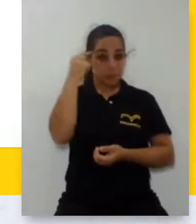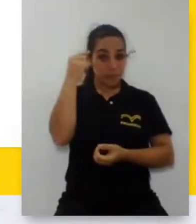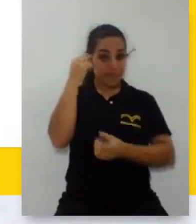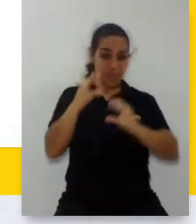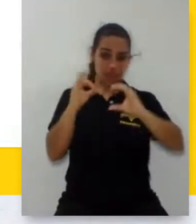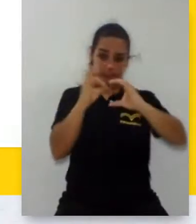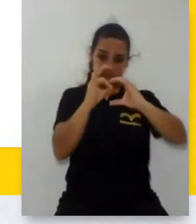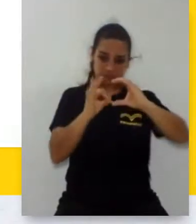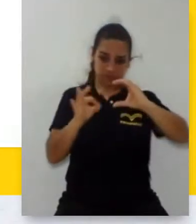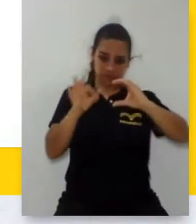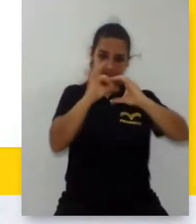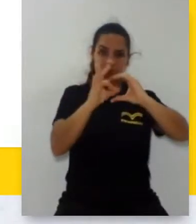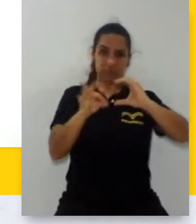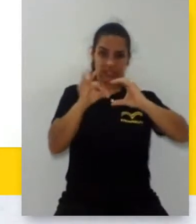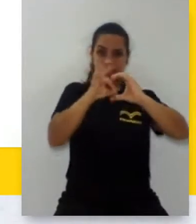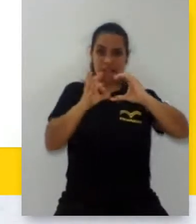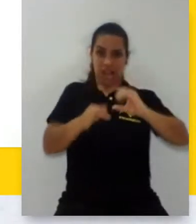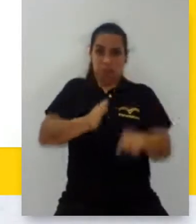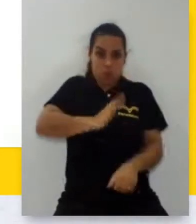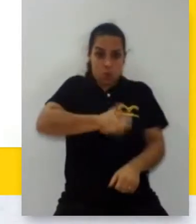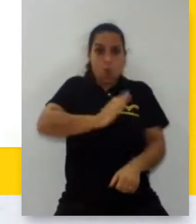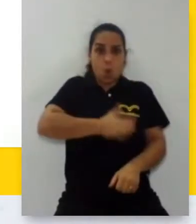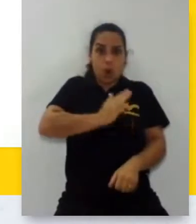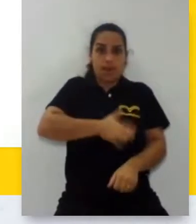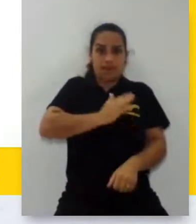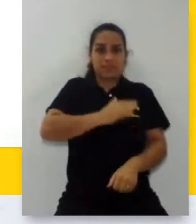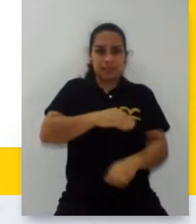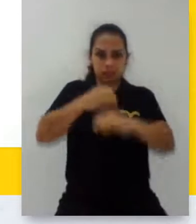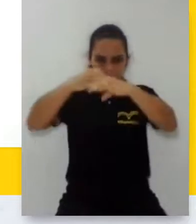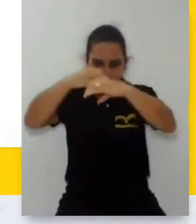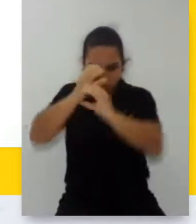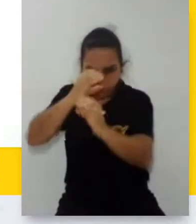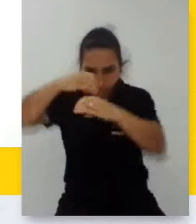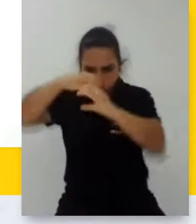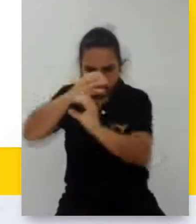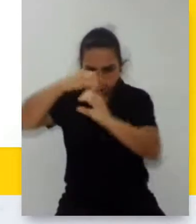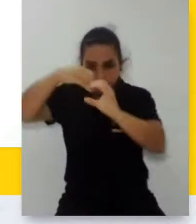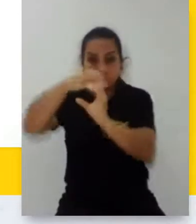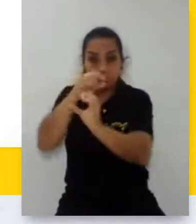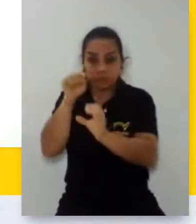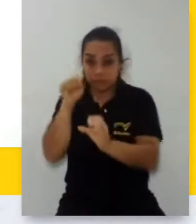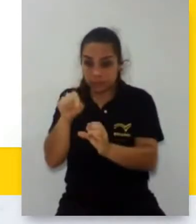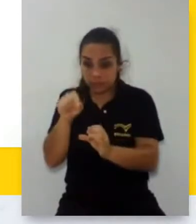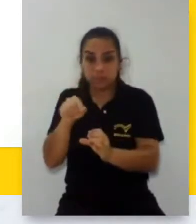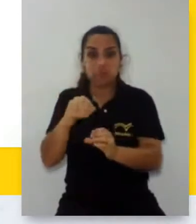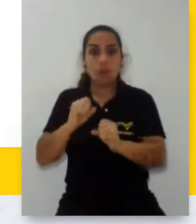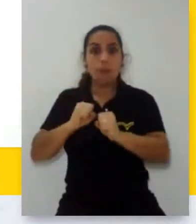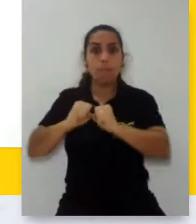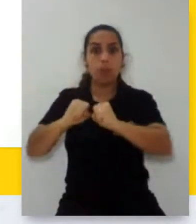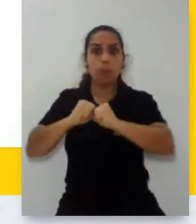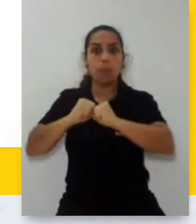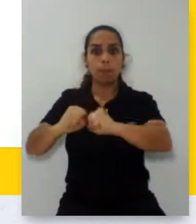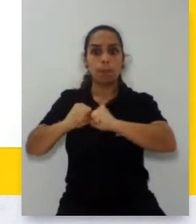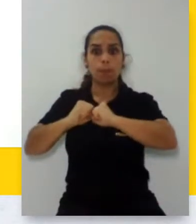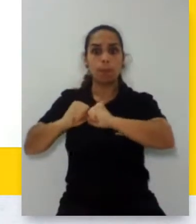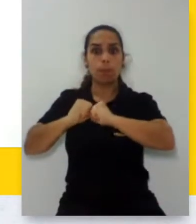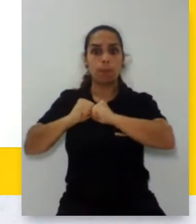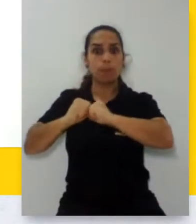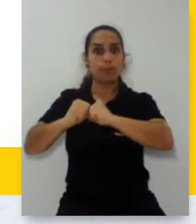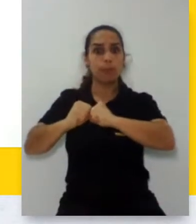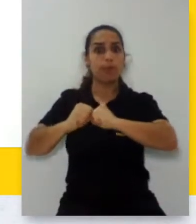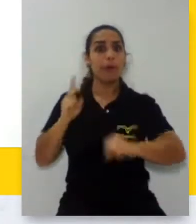só com a presença de oxigênio em laboratório, ela vai continuar batendo, para você ter uma ideia, ter noção de qual o milagre que você